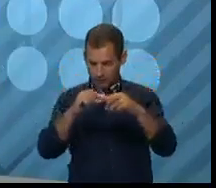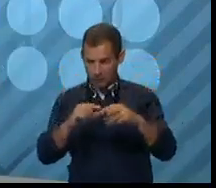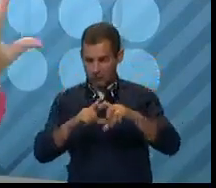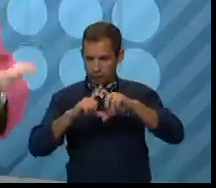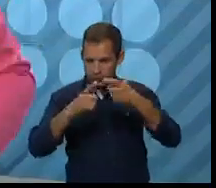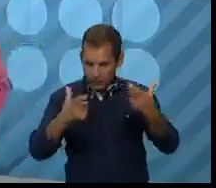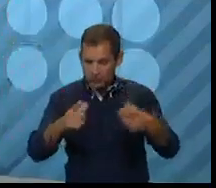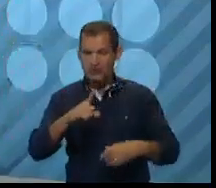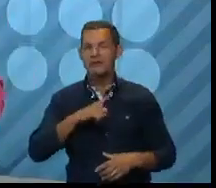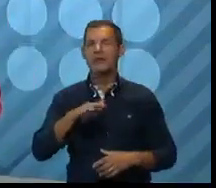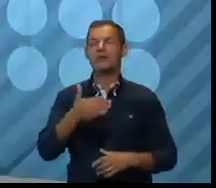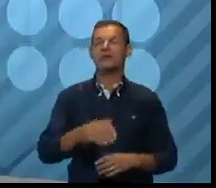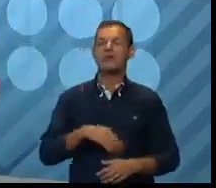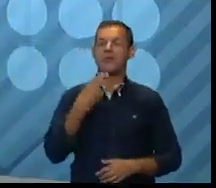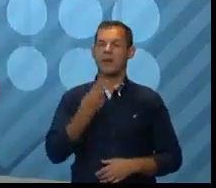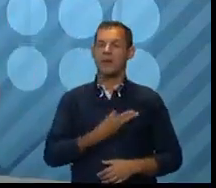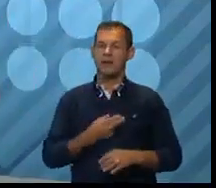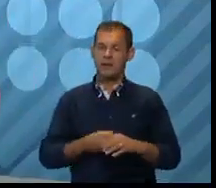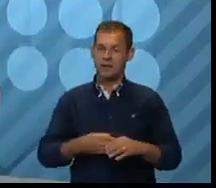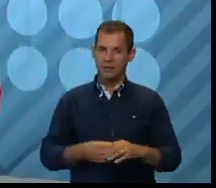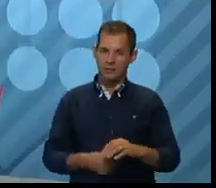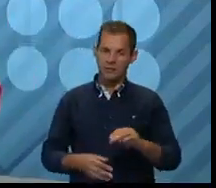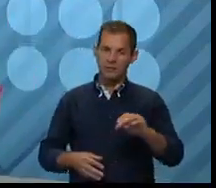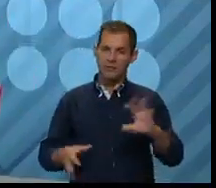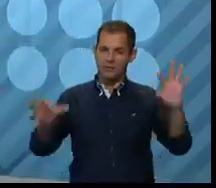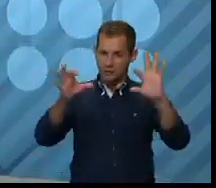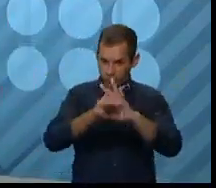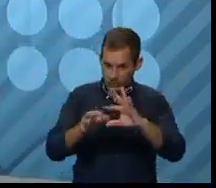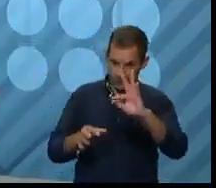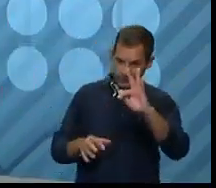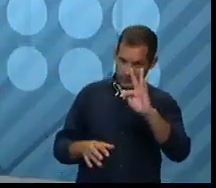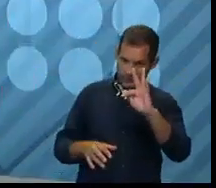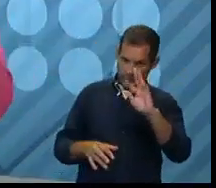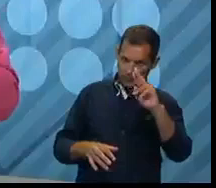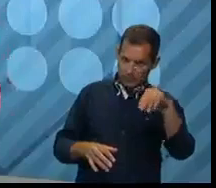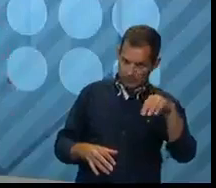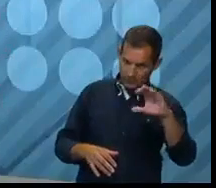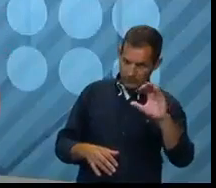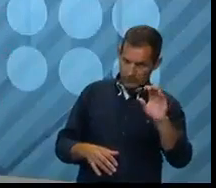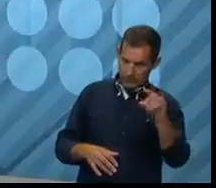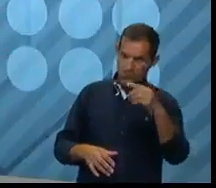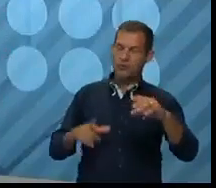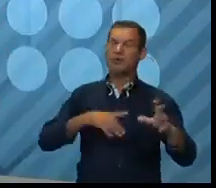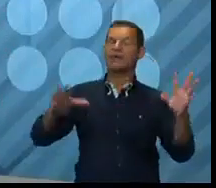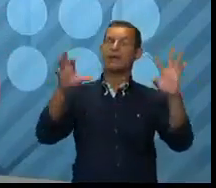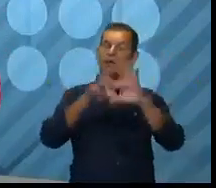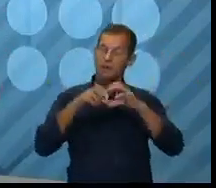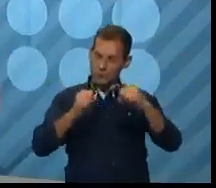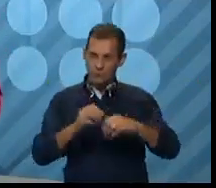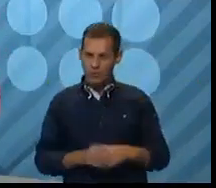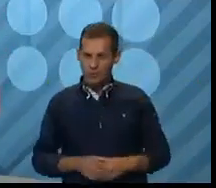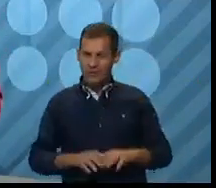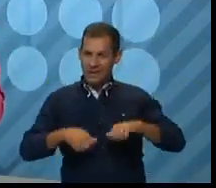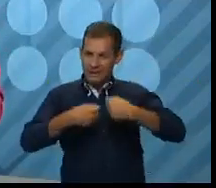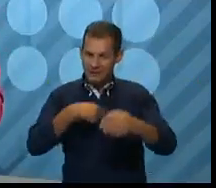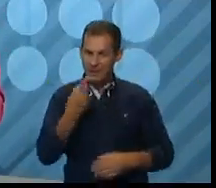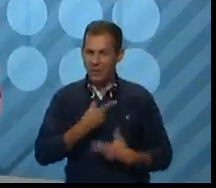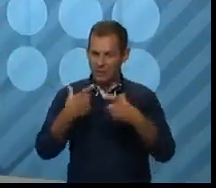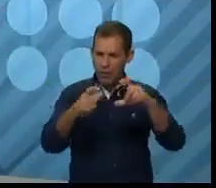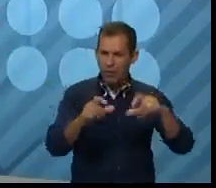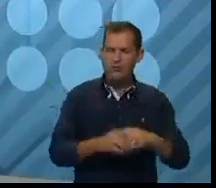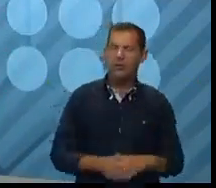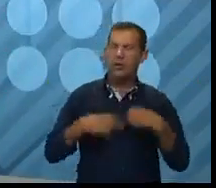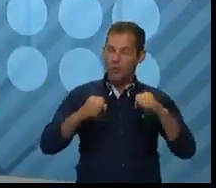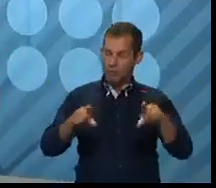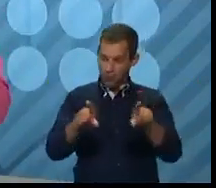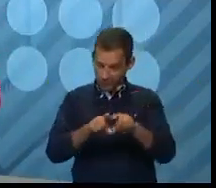grande, nós temos então a nossa integral da nossa função. Então eu tenho ali a integral, ela pode nos dar uma área,